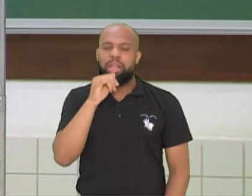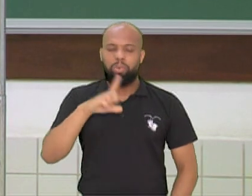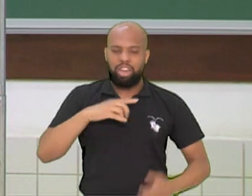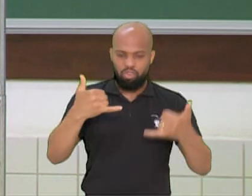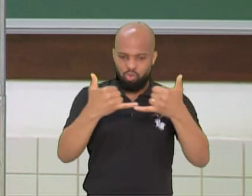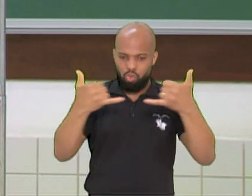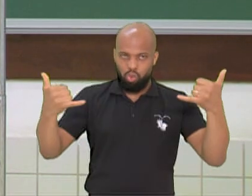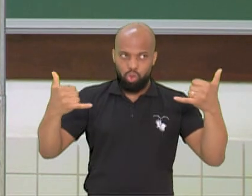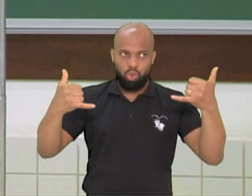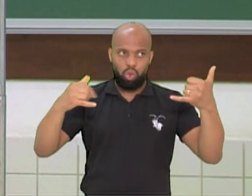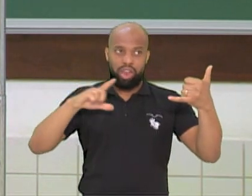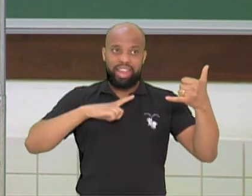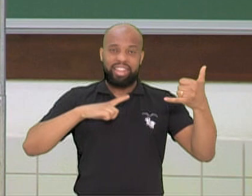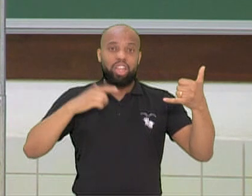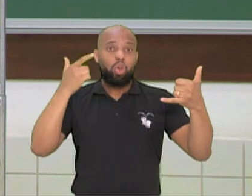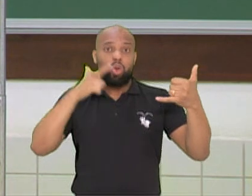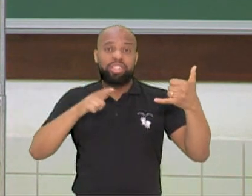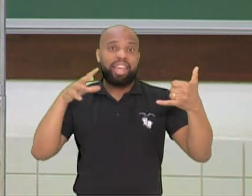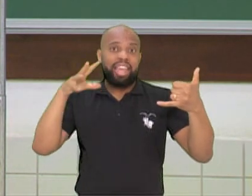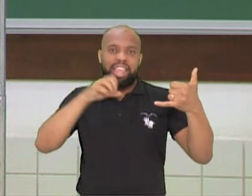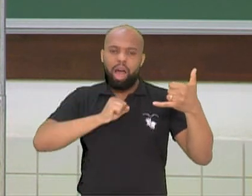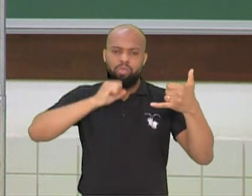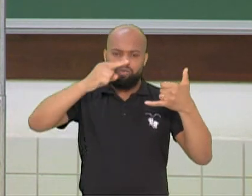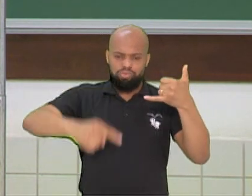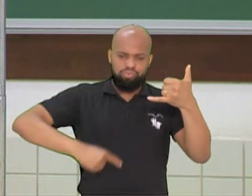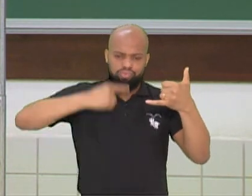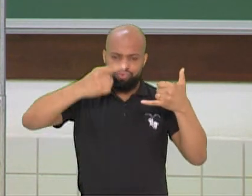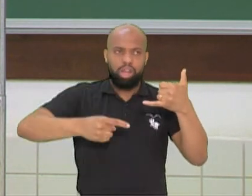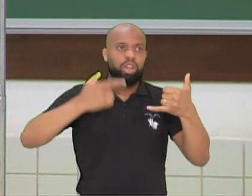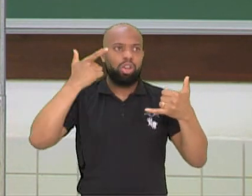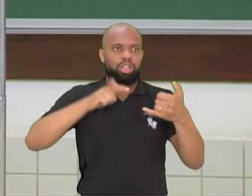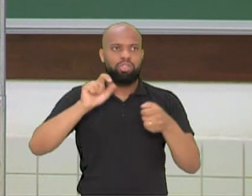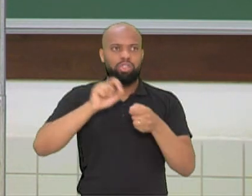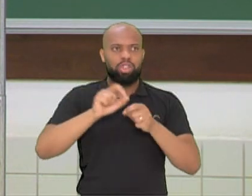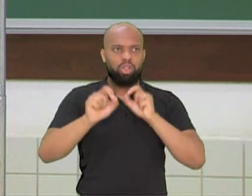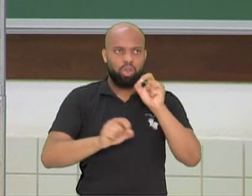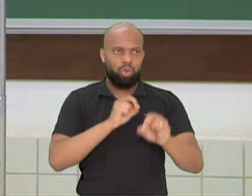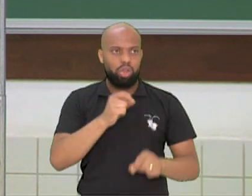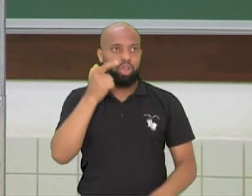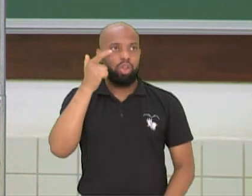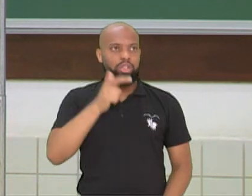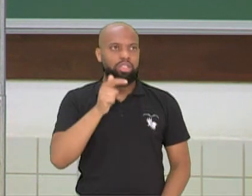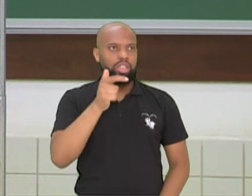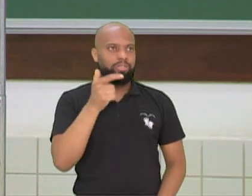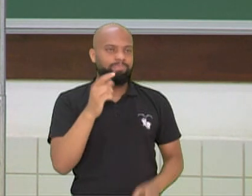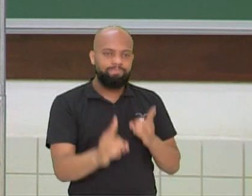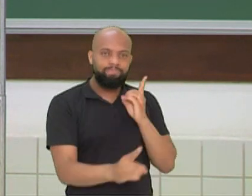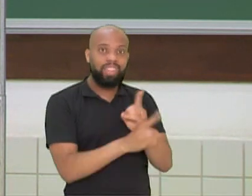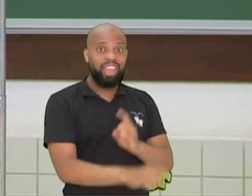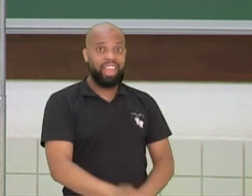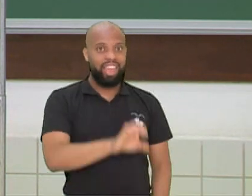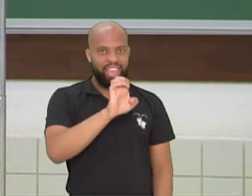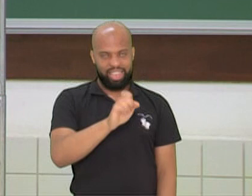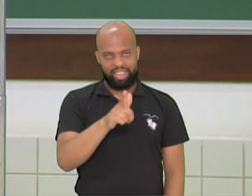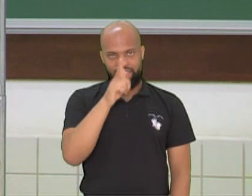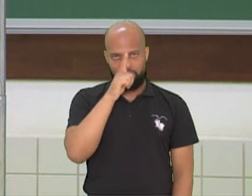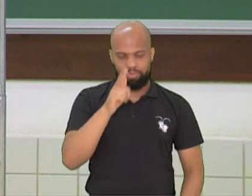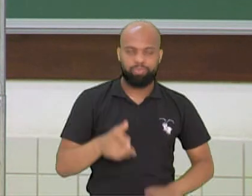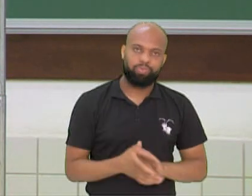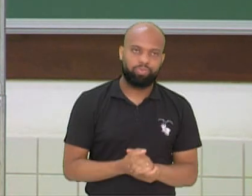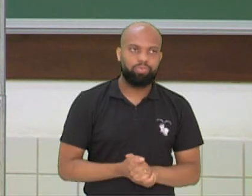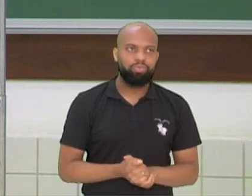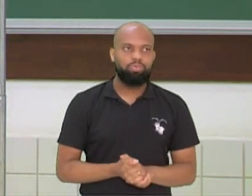mover ele rapidamente, mais tensão você vai gerar, ok? No condutor.